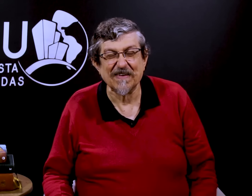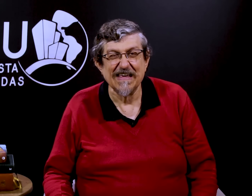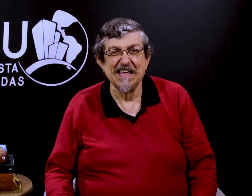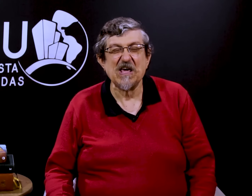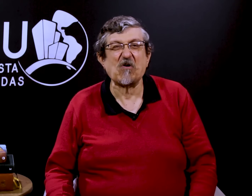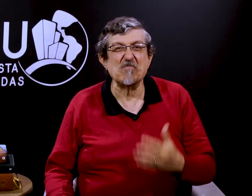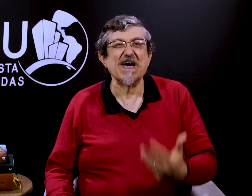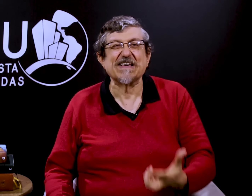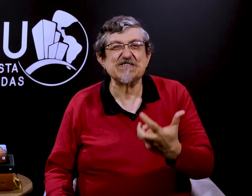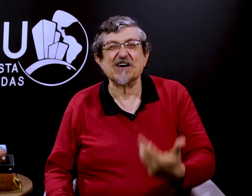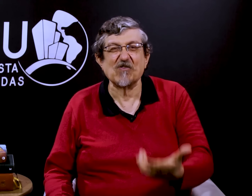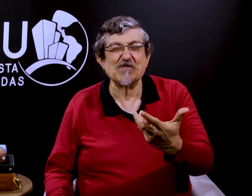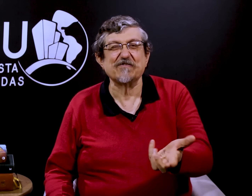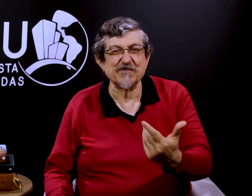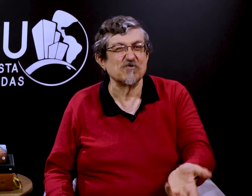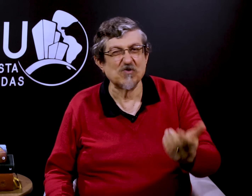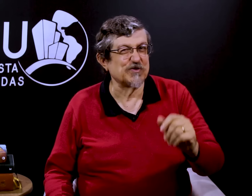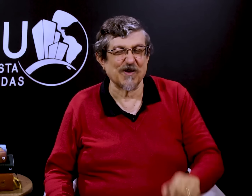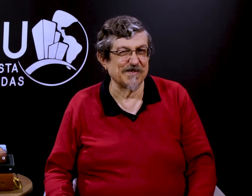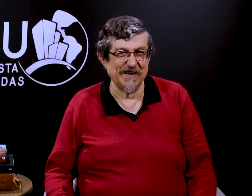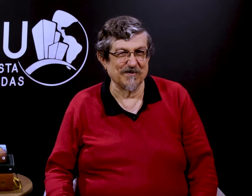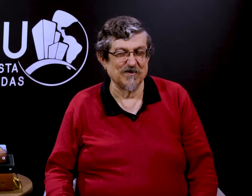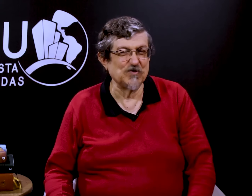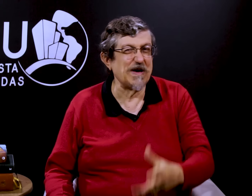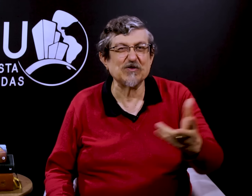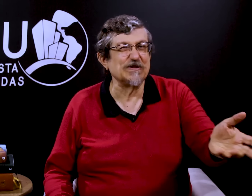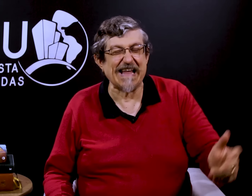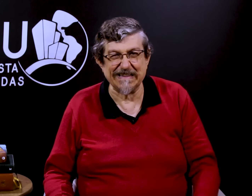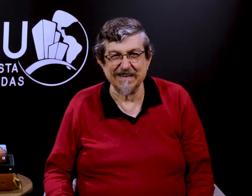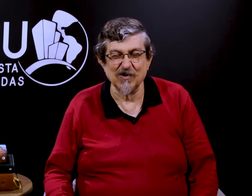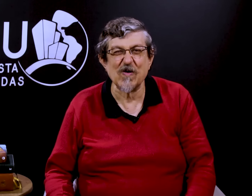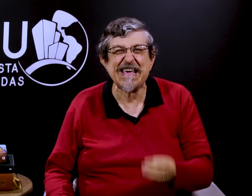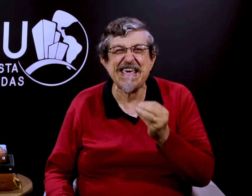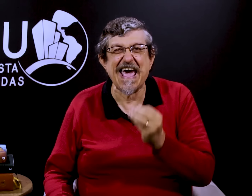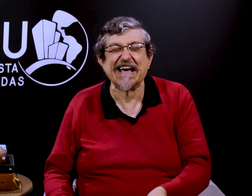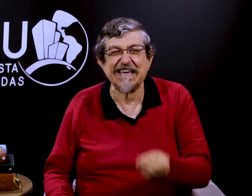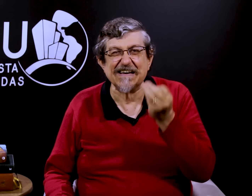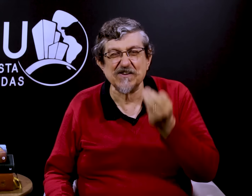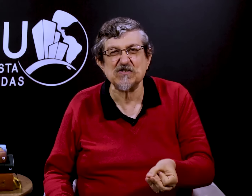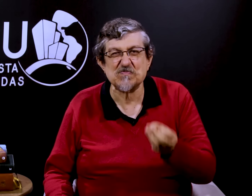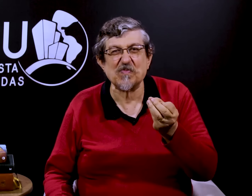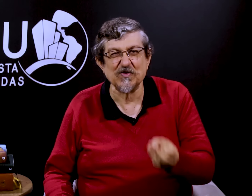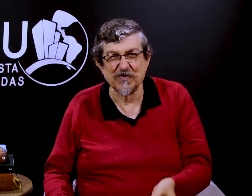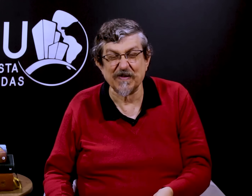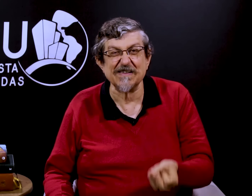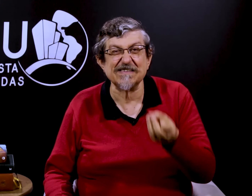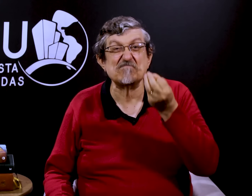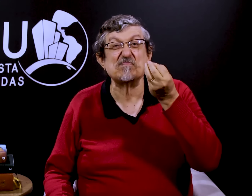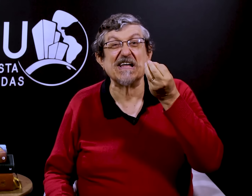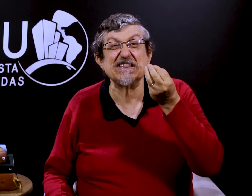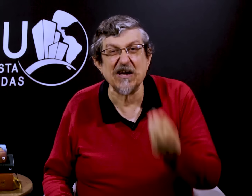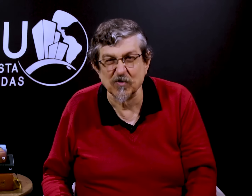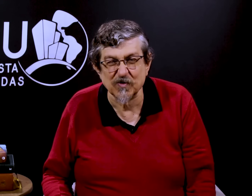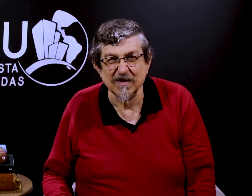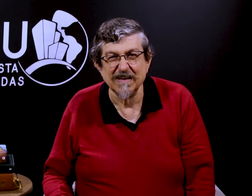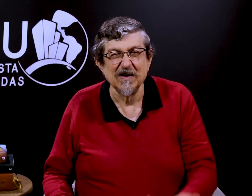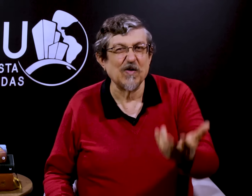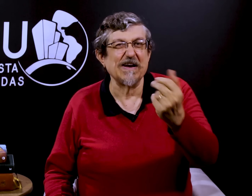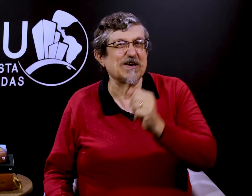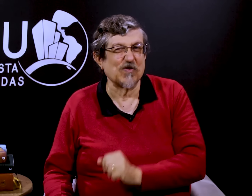sabem. E como é que Jacó vai fazer um culto sozinho, no meio do nada? O que é que a gente pode oferecer para